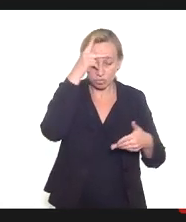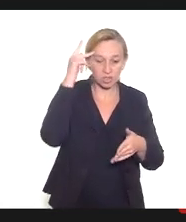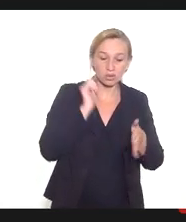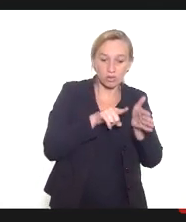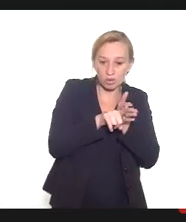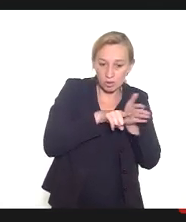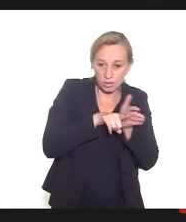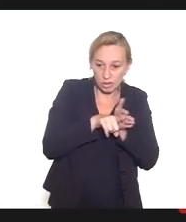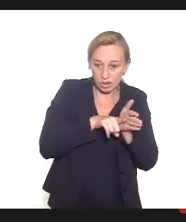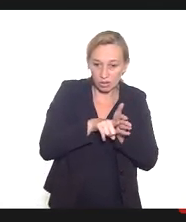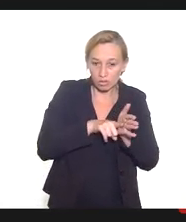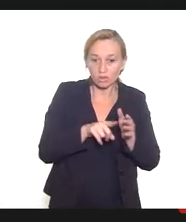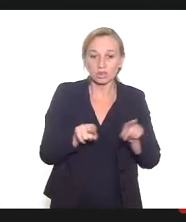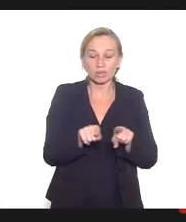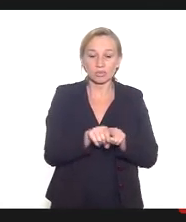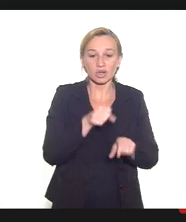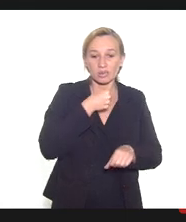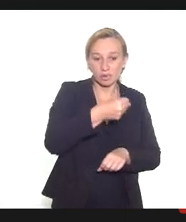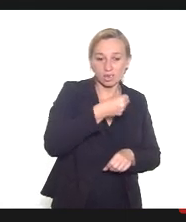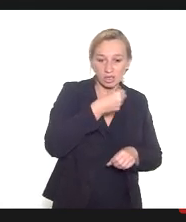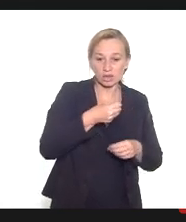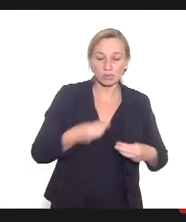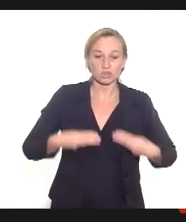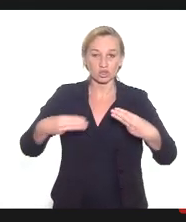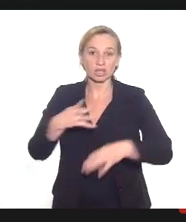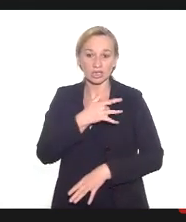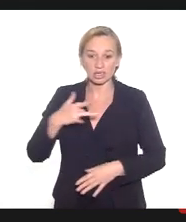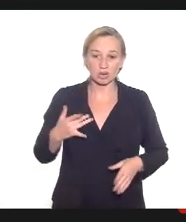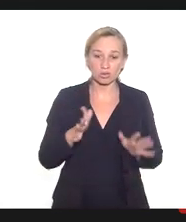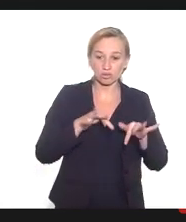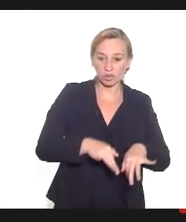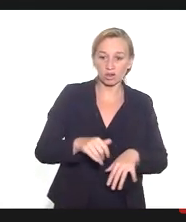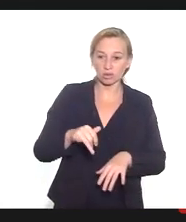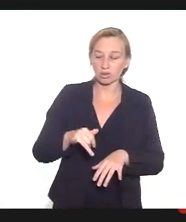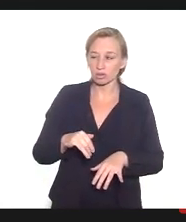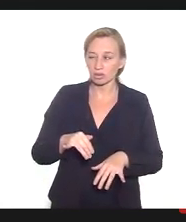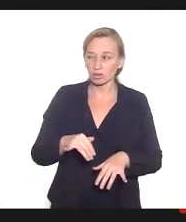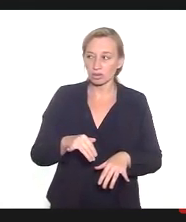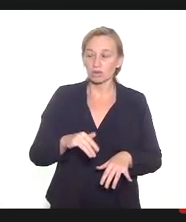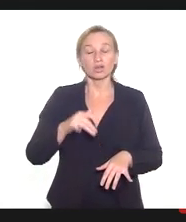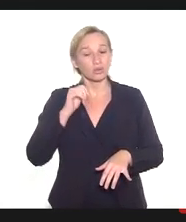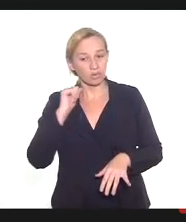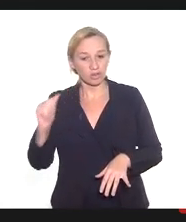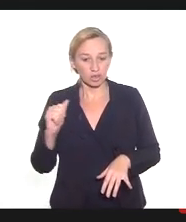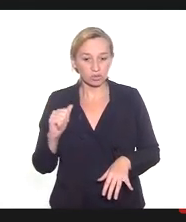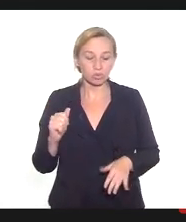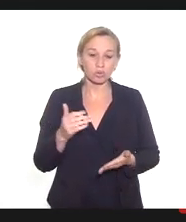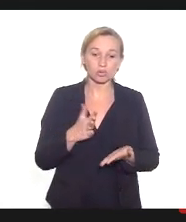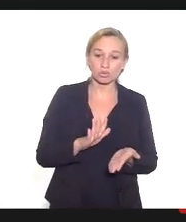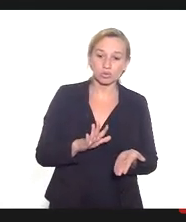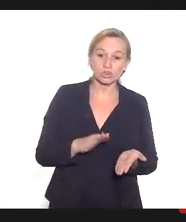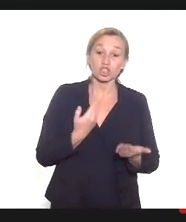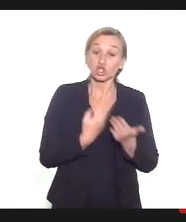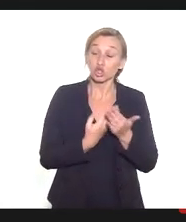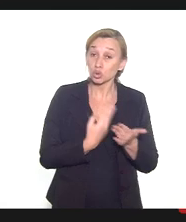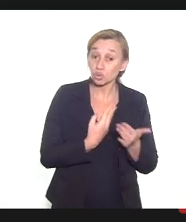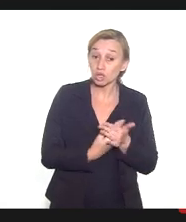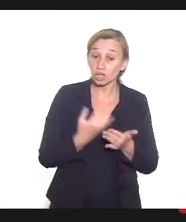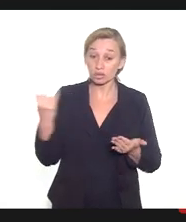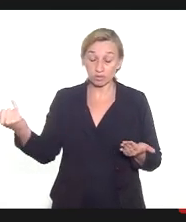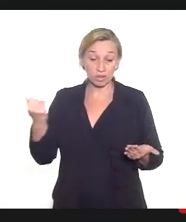coletiva de imprensa o Ministério da Saúde em final de Abril na alerj pelos meados de Abril afirmou que estava estudando